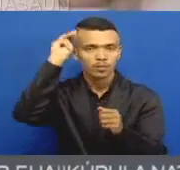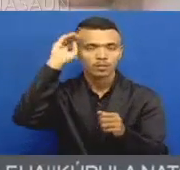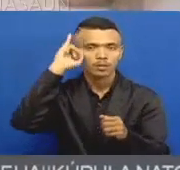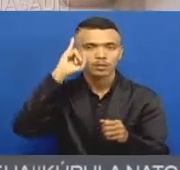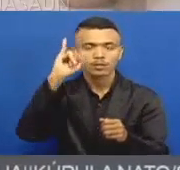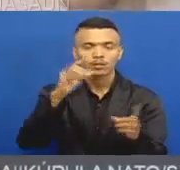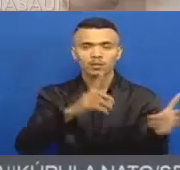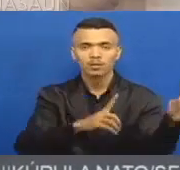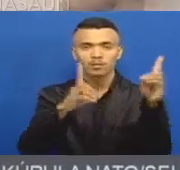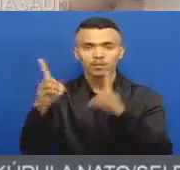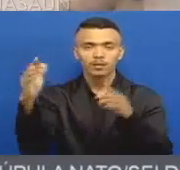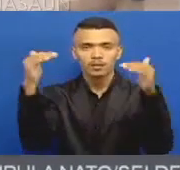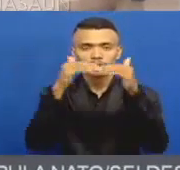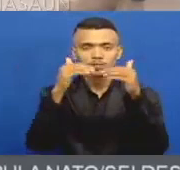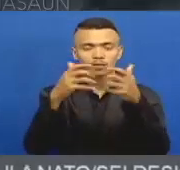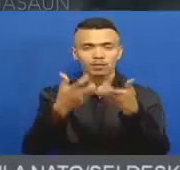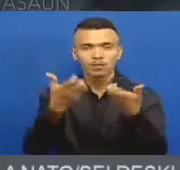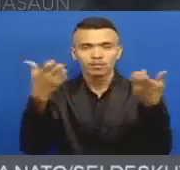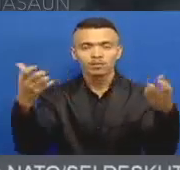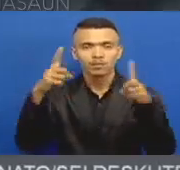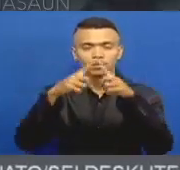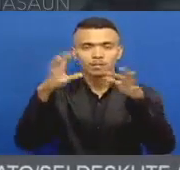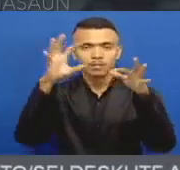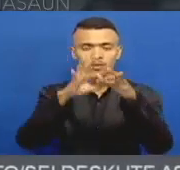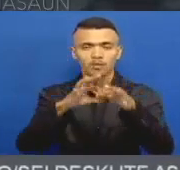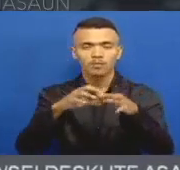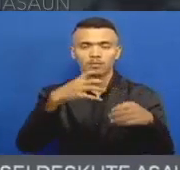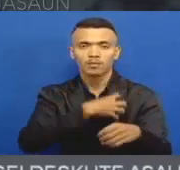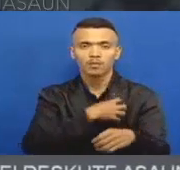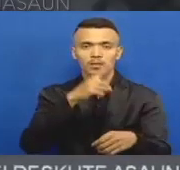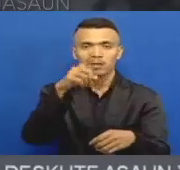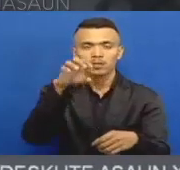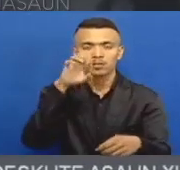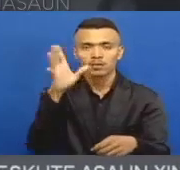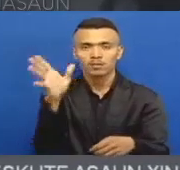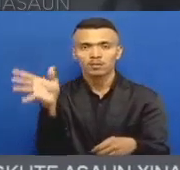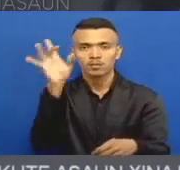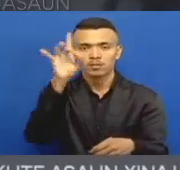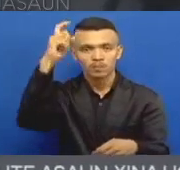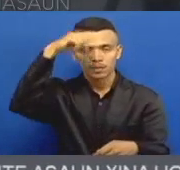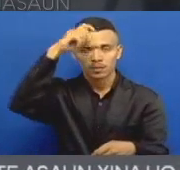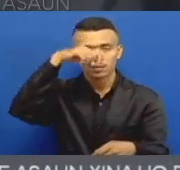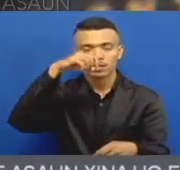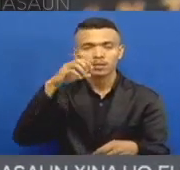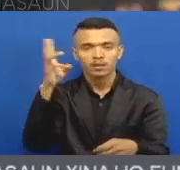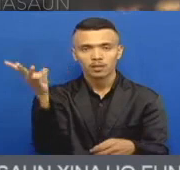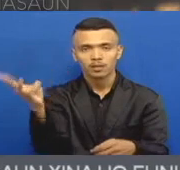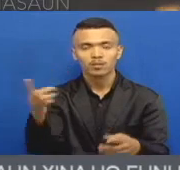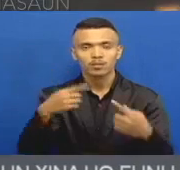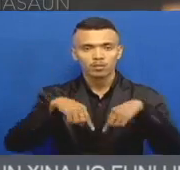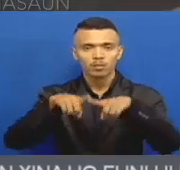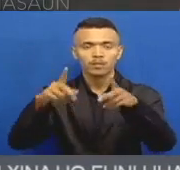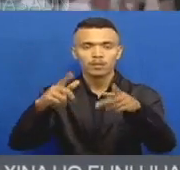Interior realiza cerimônia de despedida para membro polícia atucida de Manulo Recingualo, na idade tama ona para reforma ou de fila